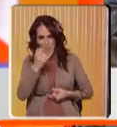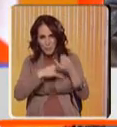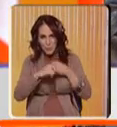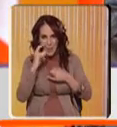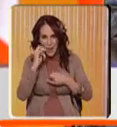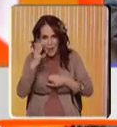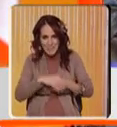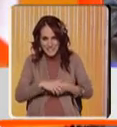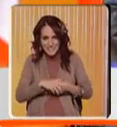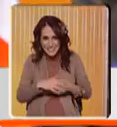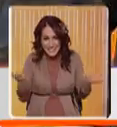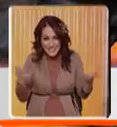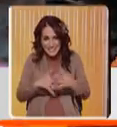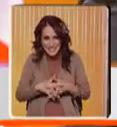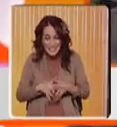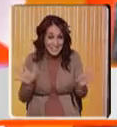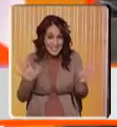de companheiro.